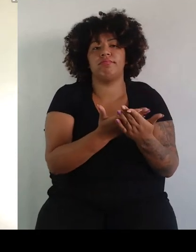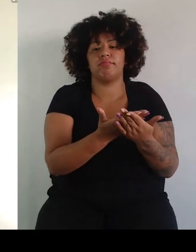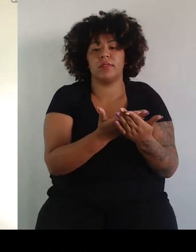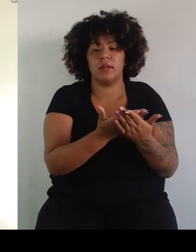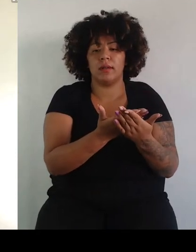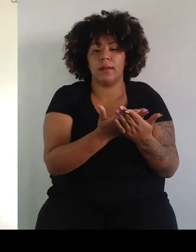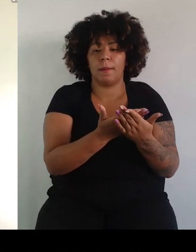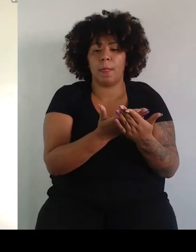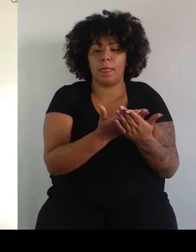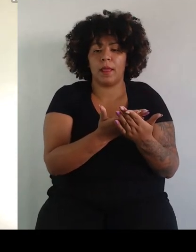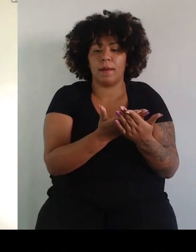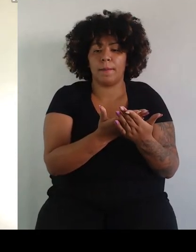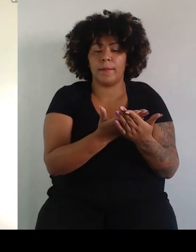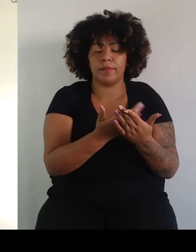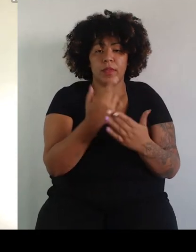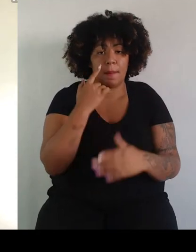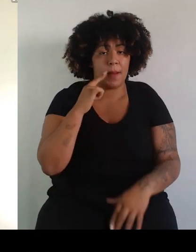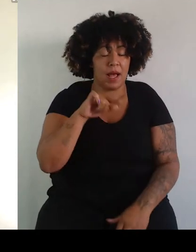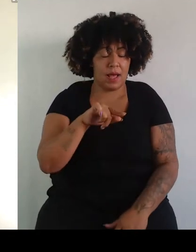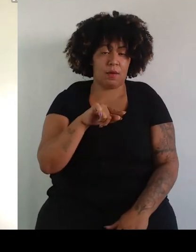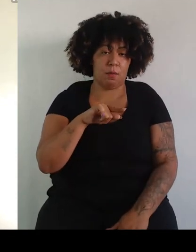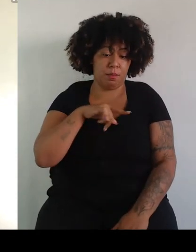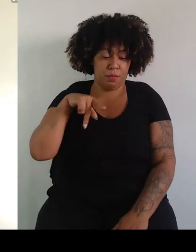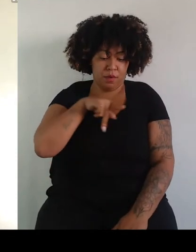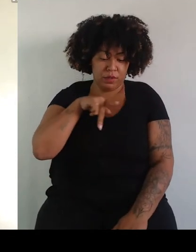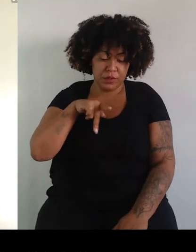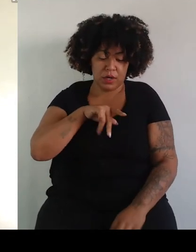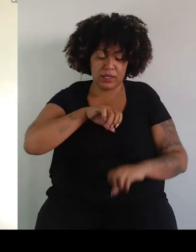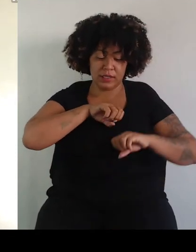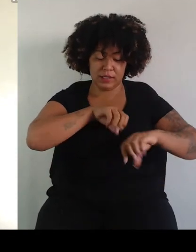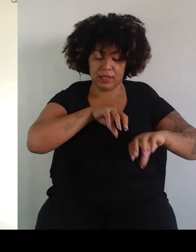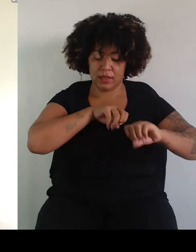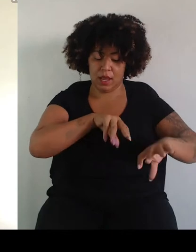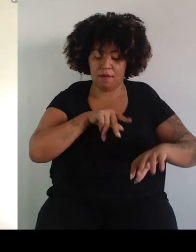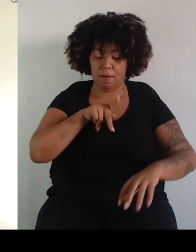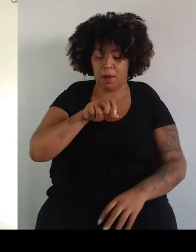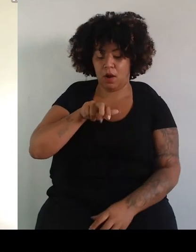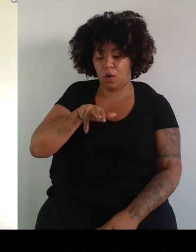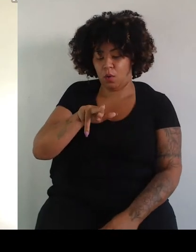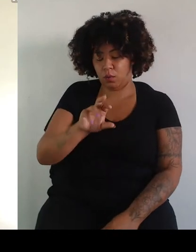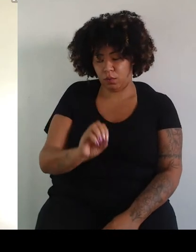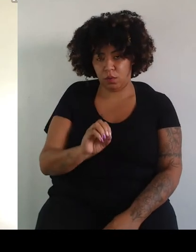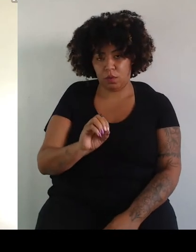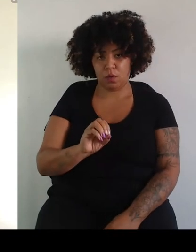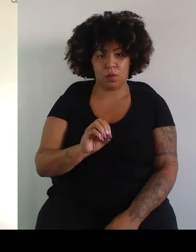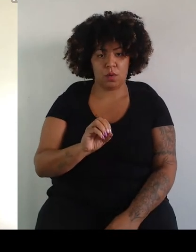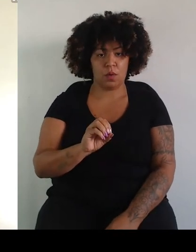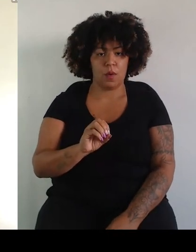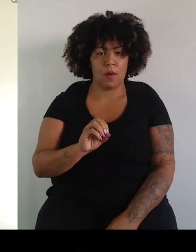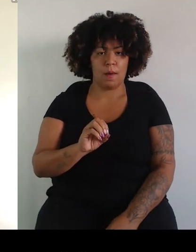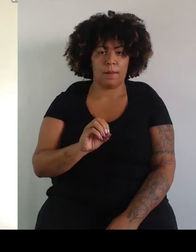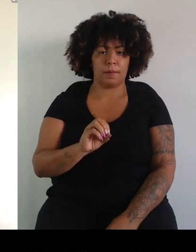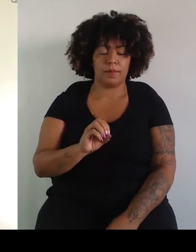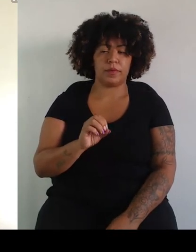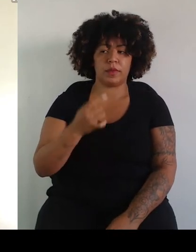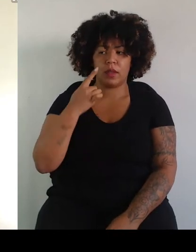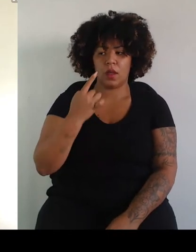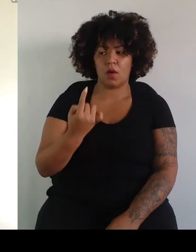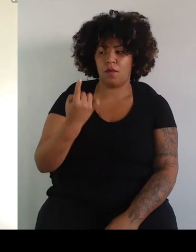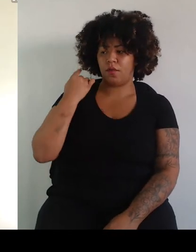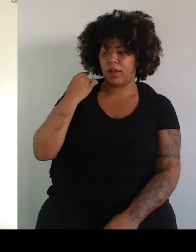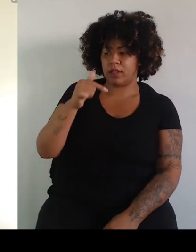Dalton de Paula Não não vi ali eu estive lá na semana passada eu não vi naquele